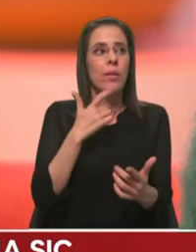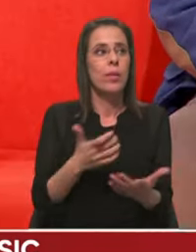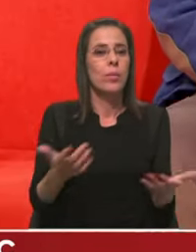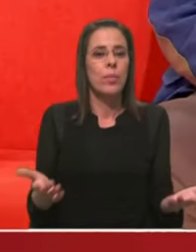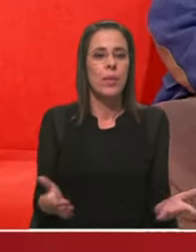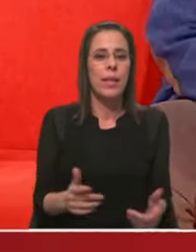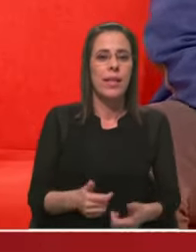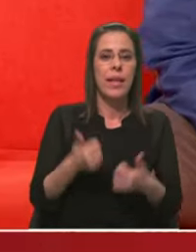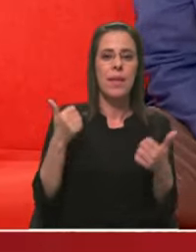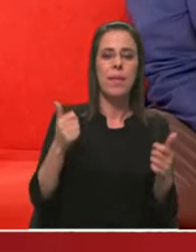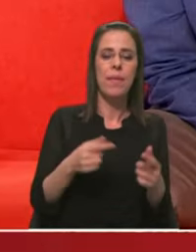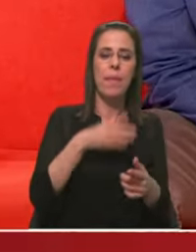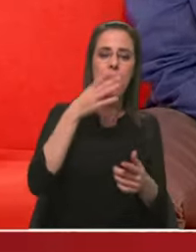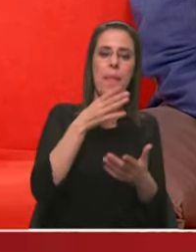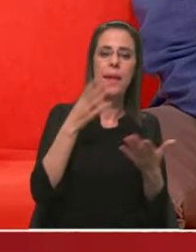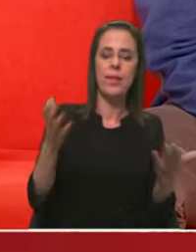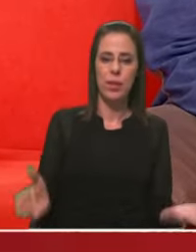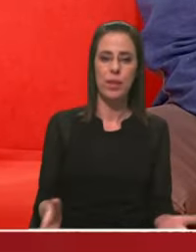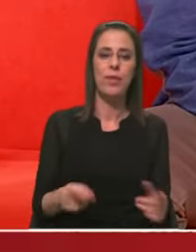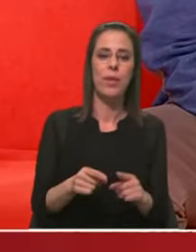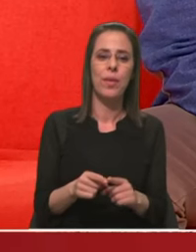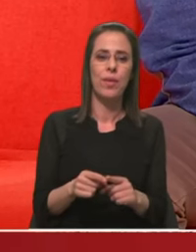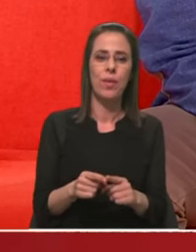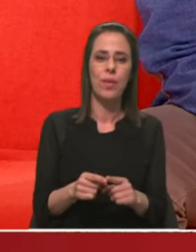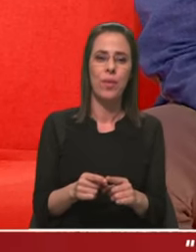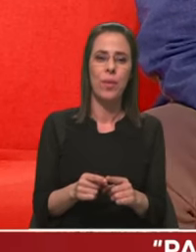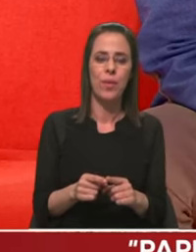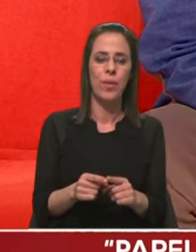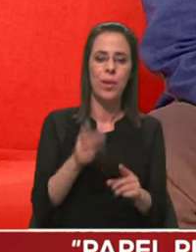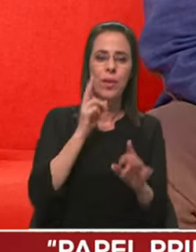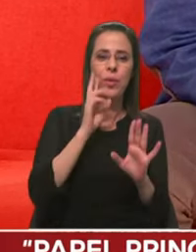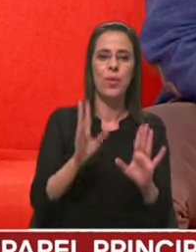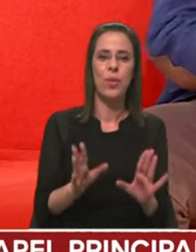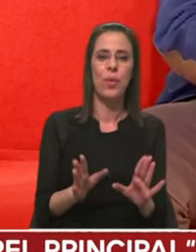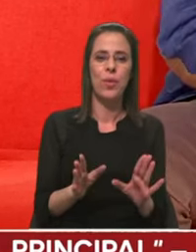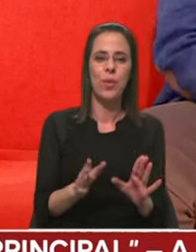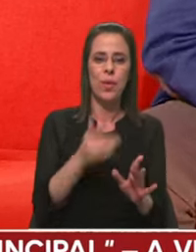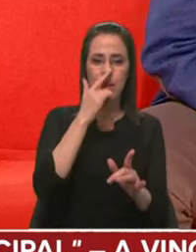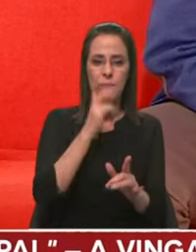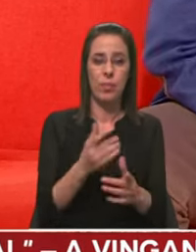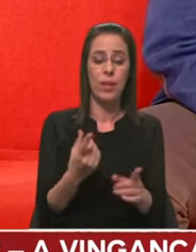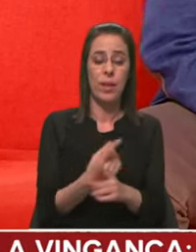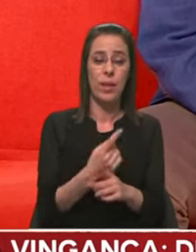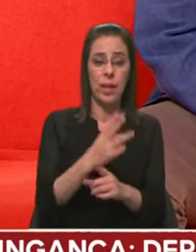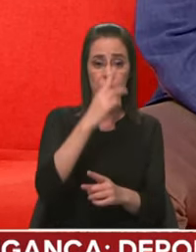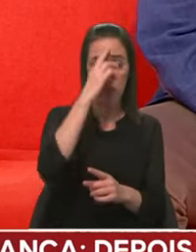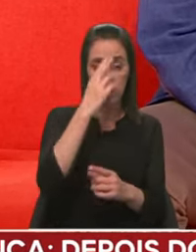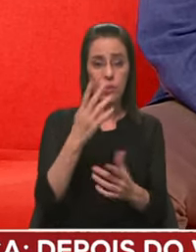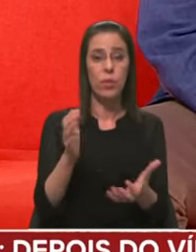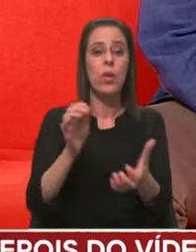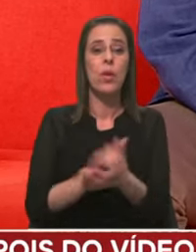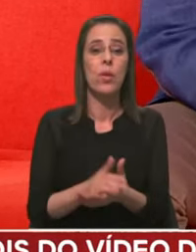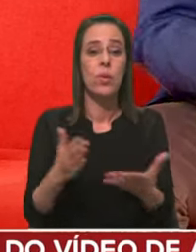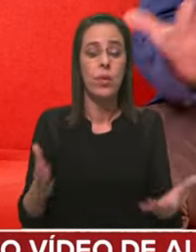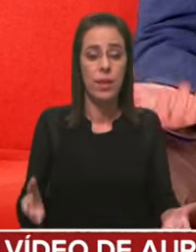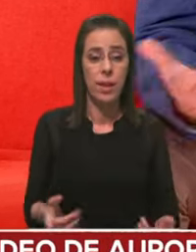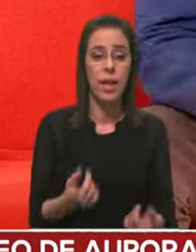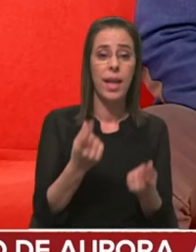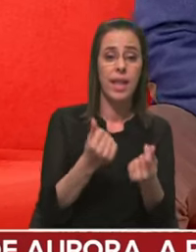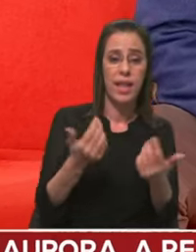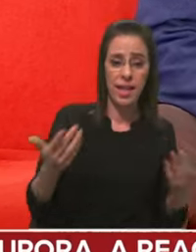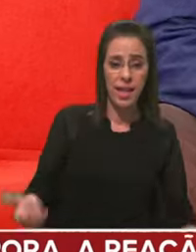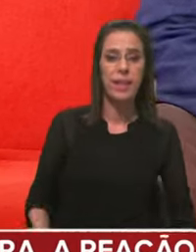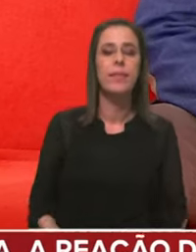podia é é indescritível desculpem-me as pessoas põem tanto esforço nos casamentos e dinheiro e